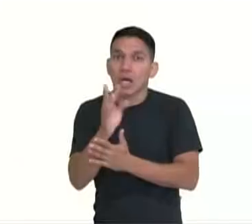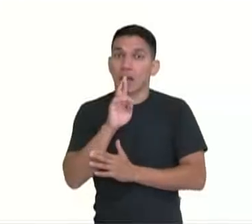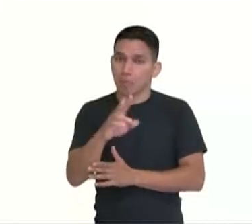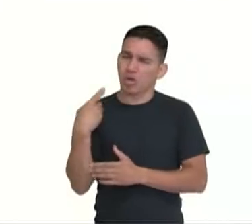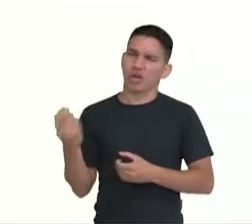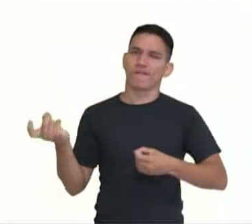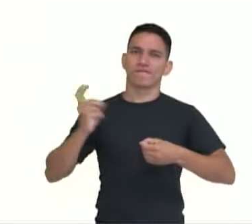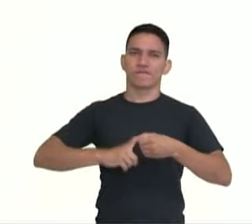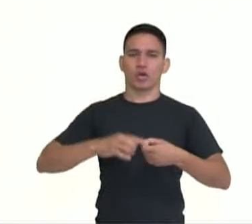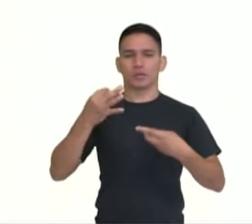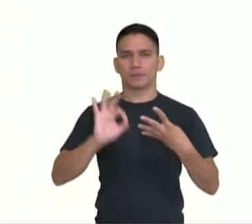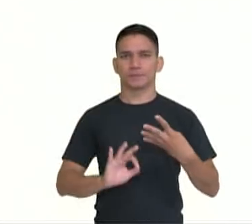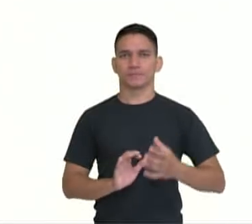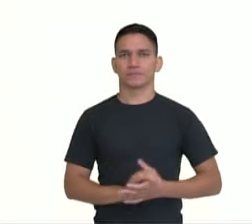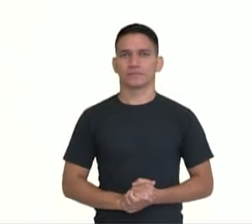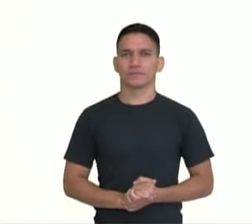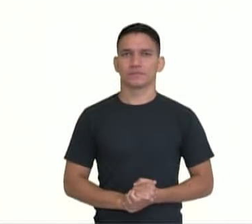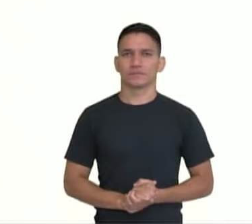já volta para corrigir.